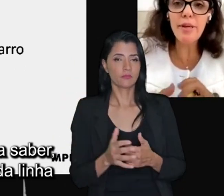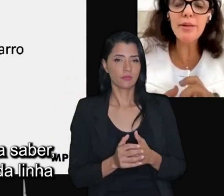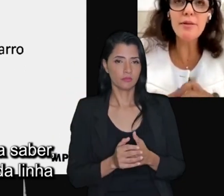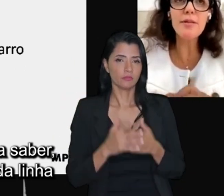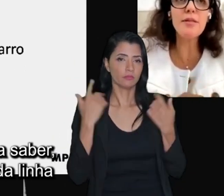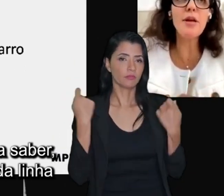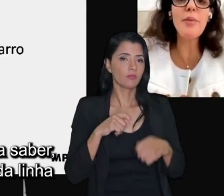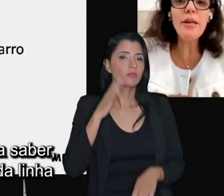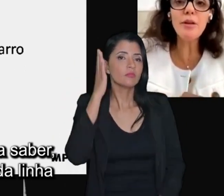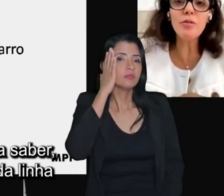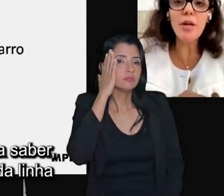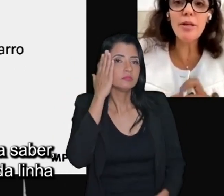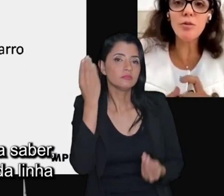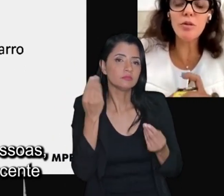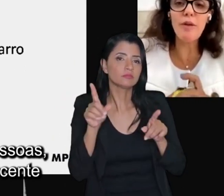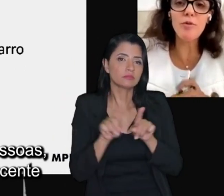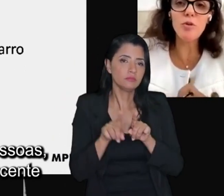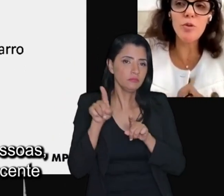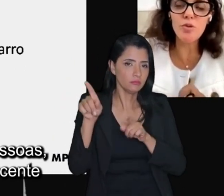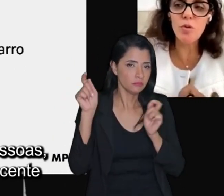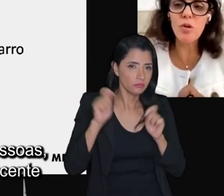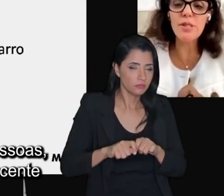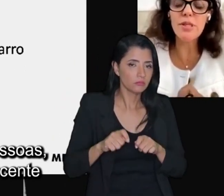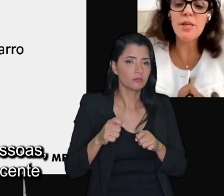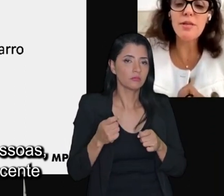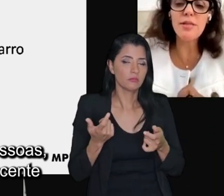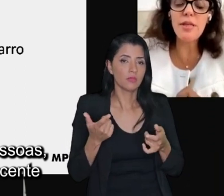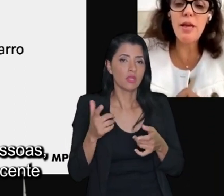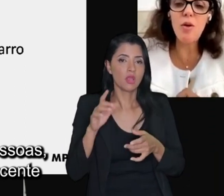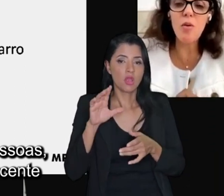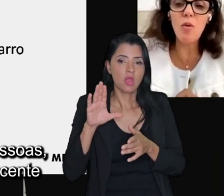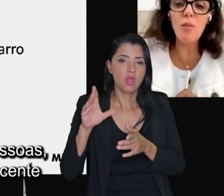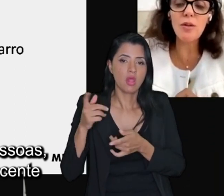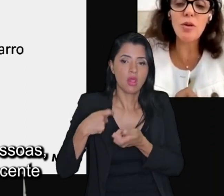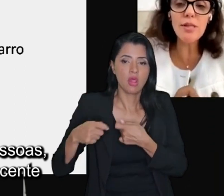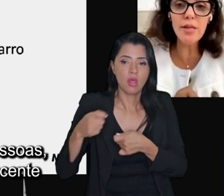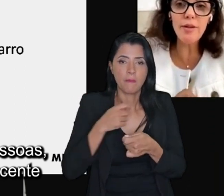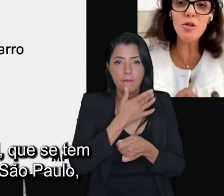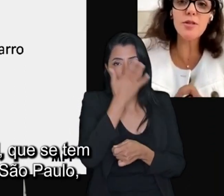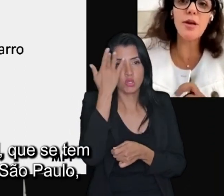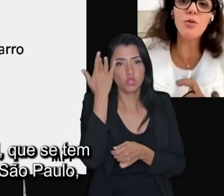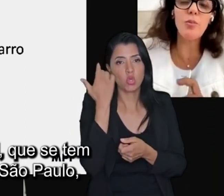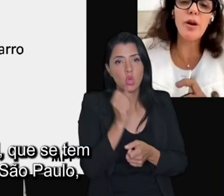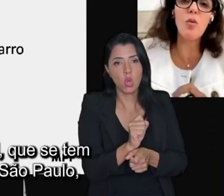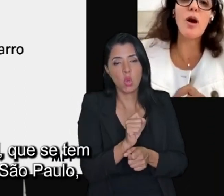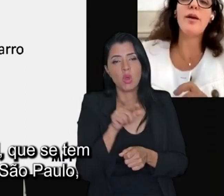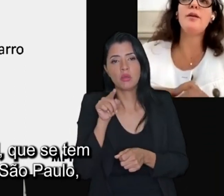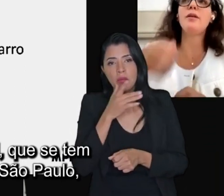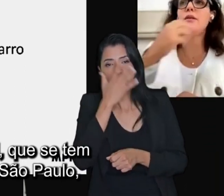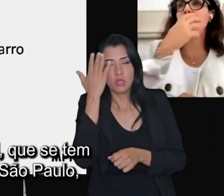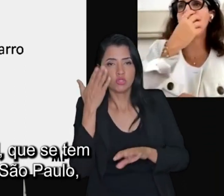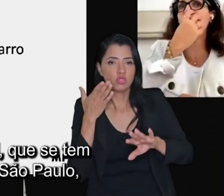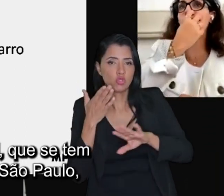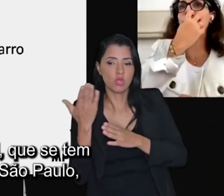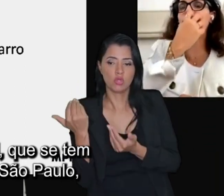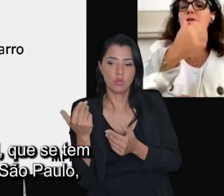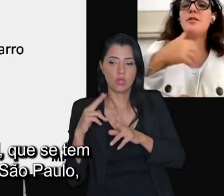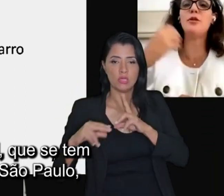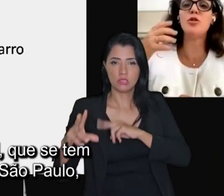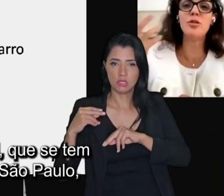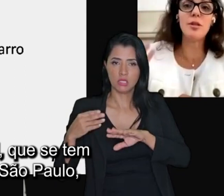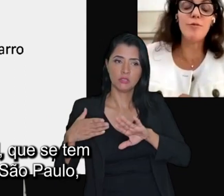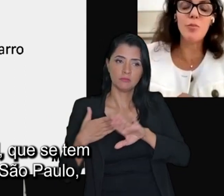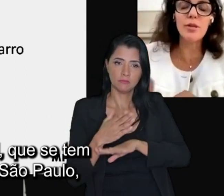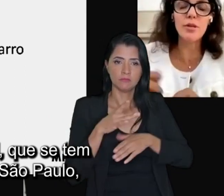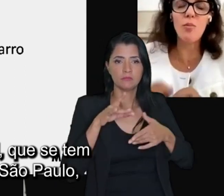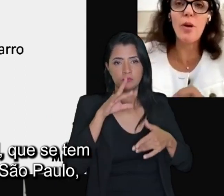precisa saber, também dentro da linha do tráfico de pessoas, se uma adolescente que saiu do Paraguai, que